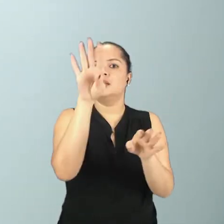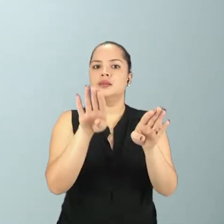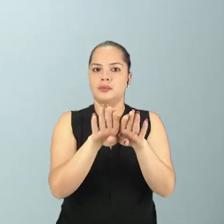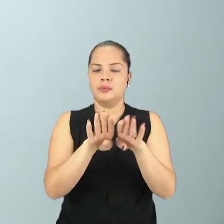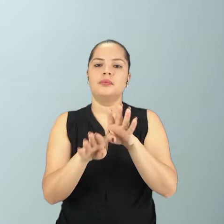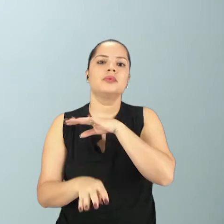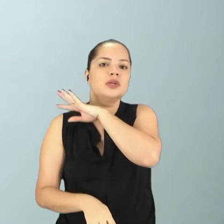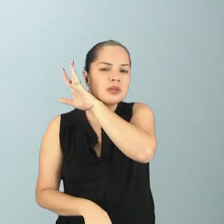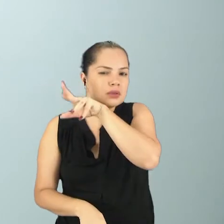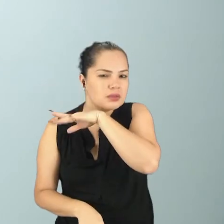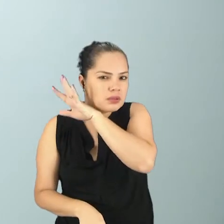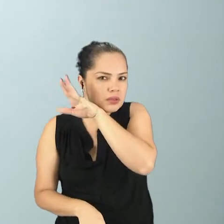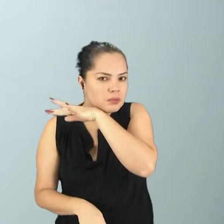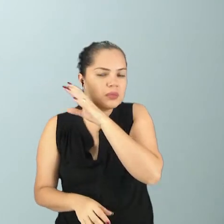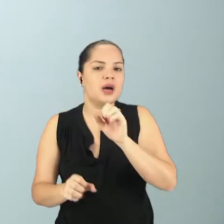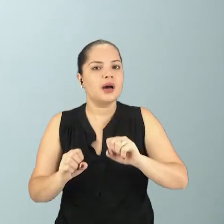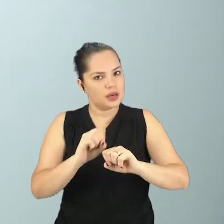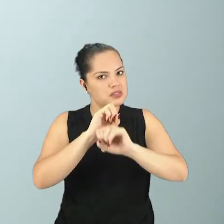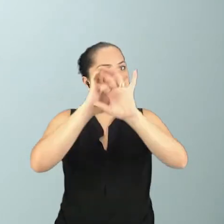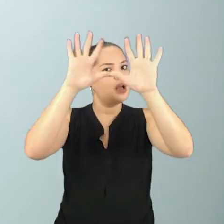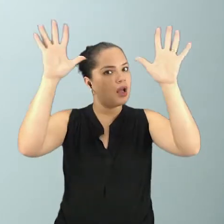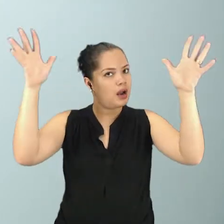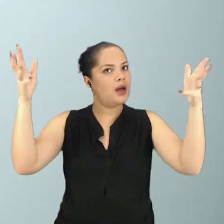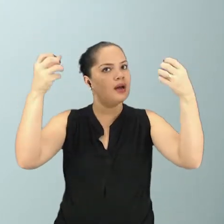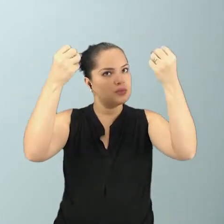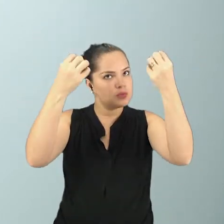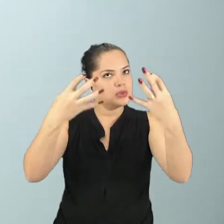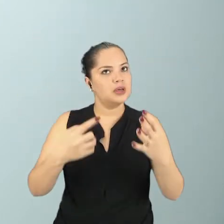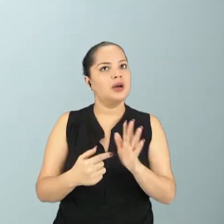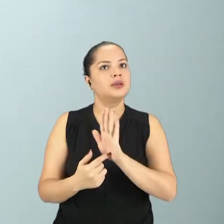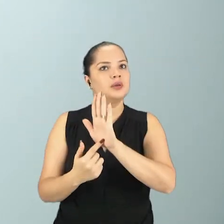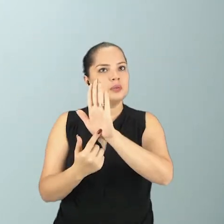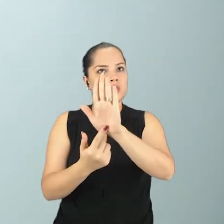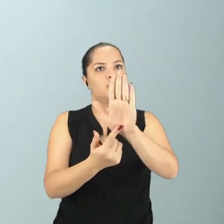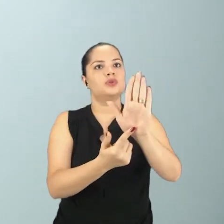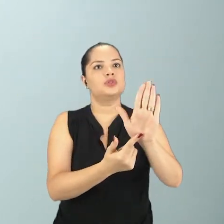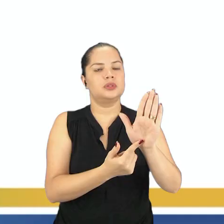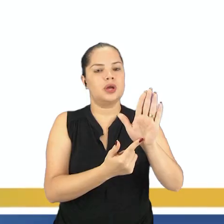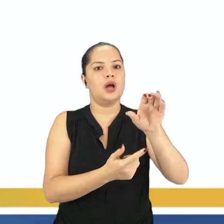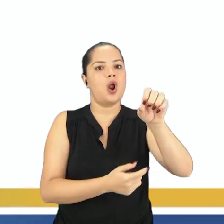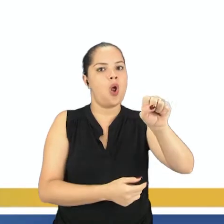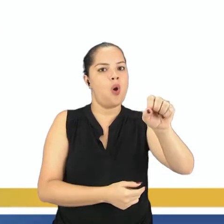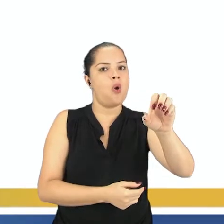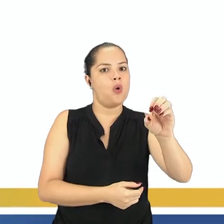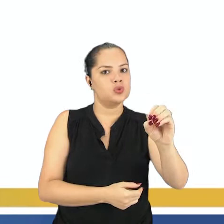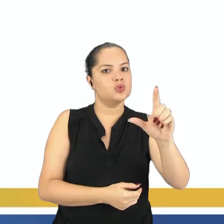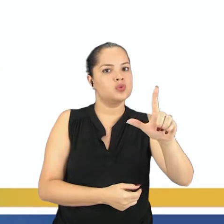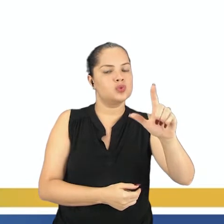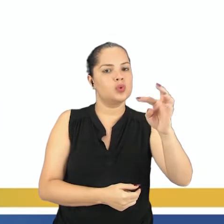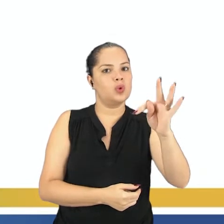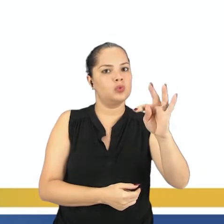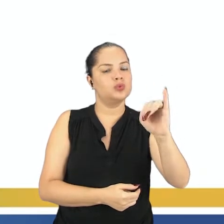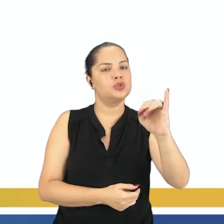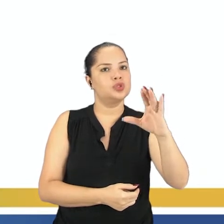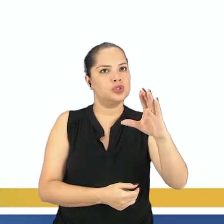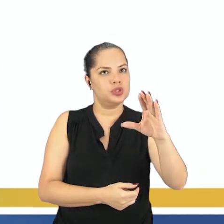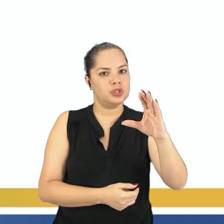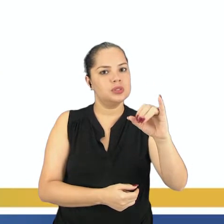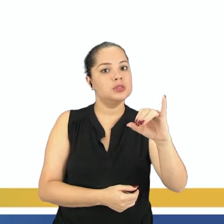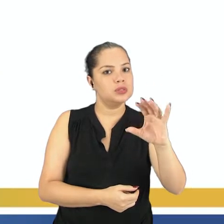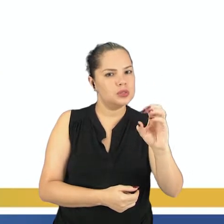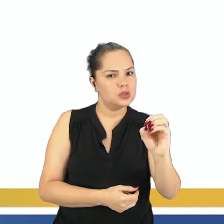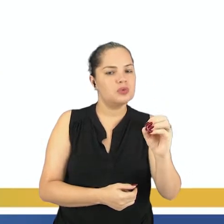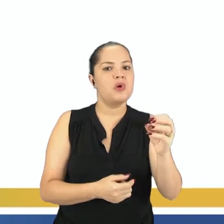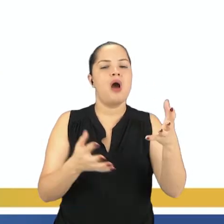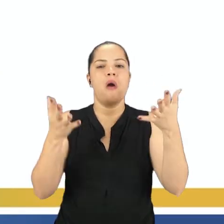Então espero que tenha ficado claro, tá, gente? Ó, solstício, olha ali na imagem. Solstício, tá? Ou vai começar o inverno ou vai começar o verão, vai depender de